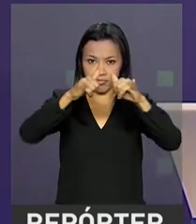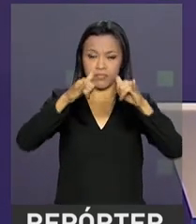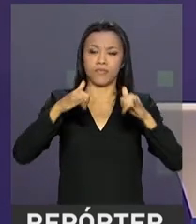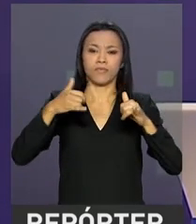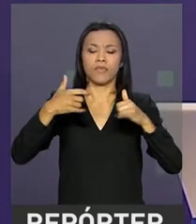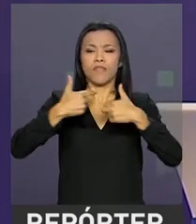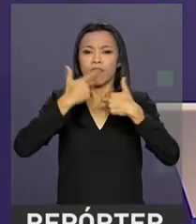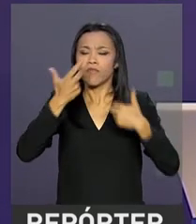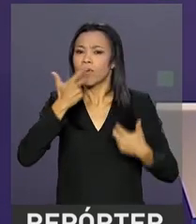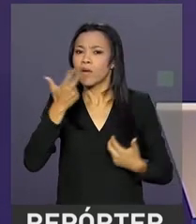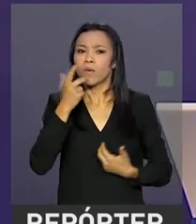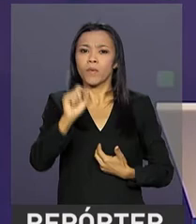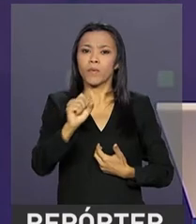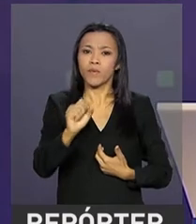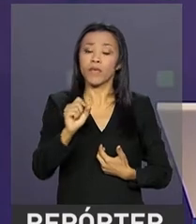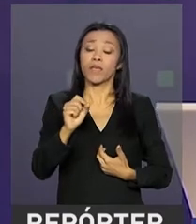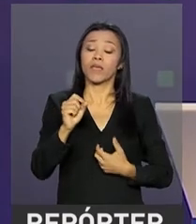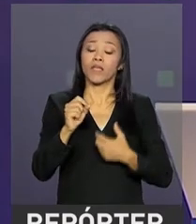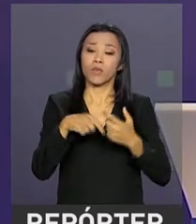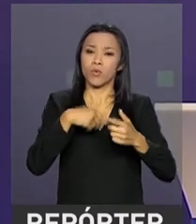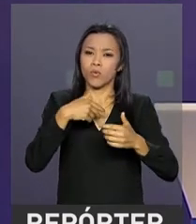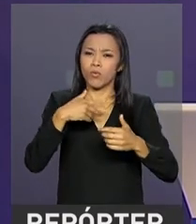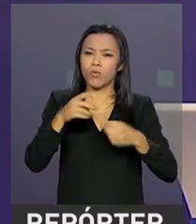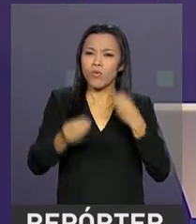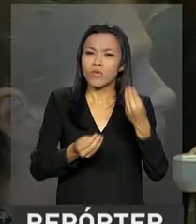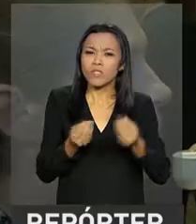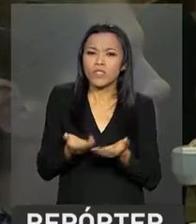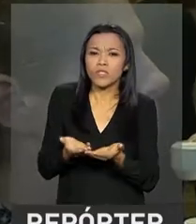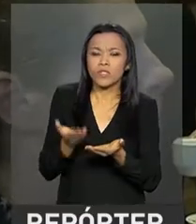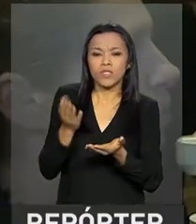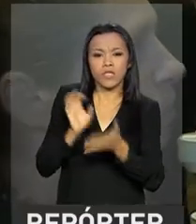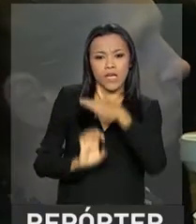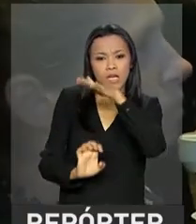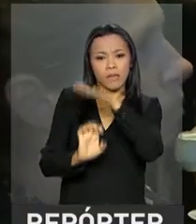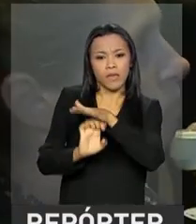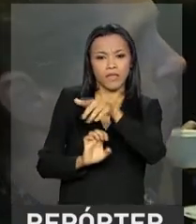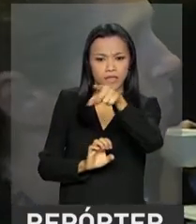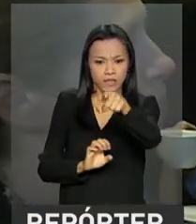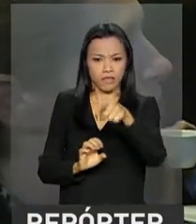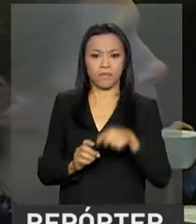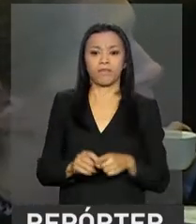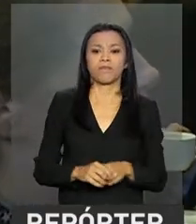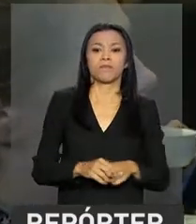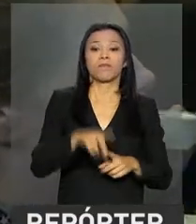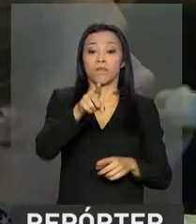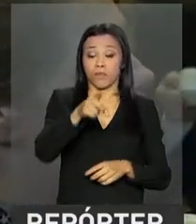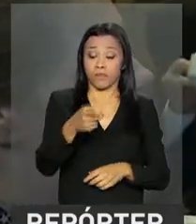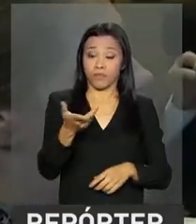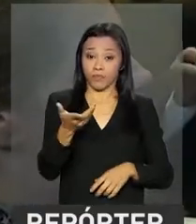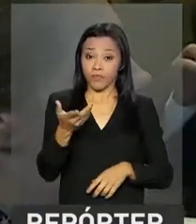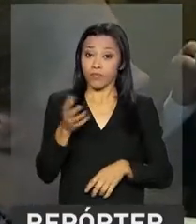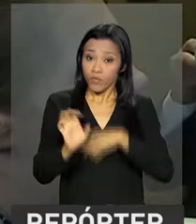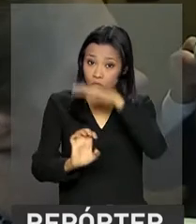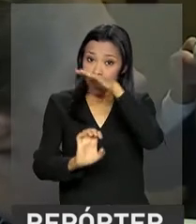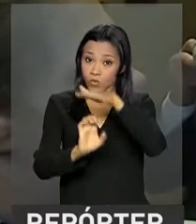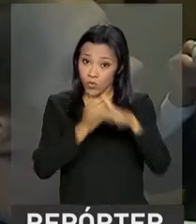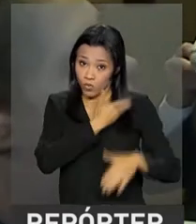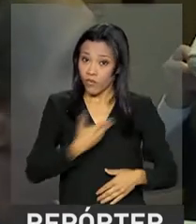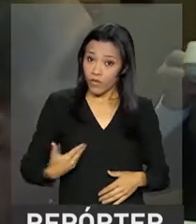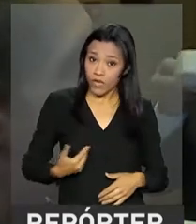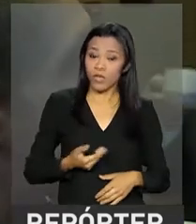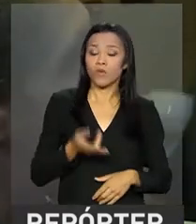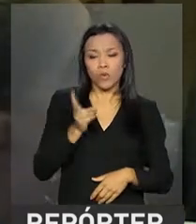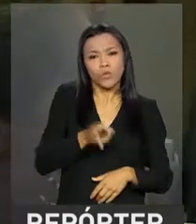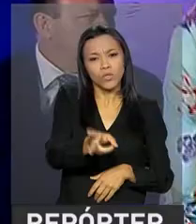sobre o processo de desestatização da eletrobrás o estado continua como sendo um dos maiores acionistas porém não devem